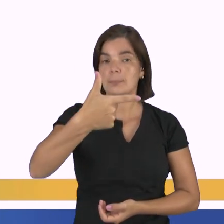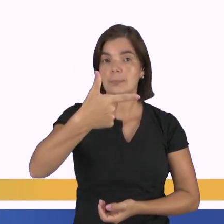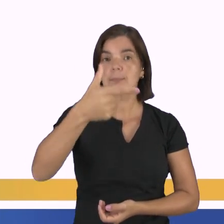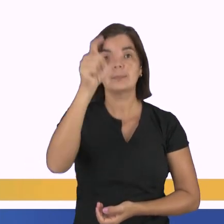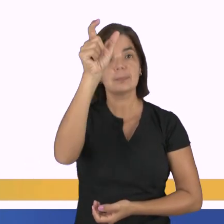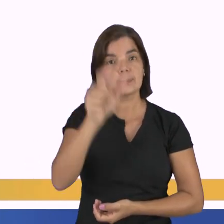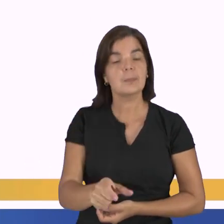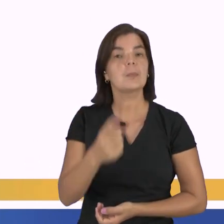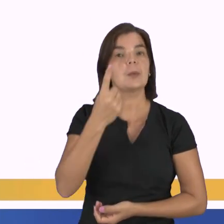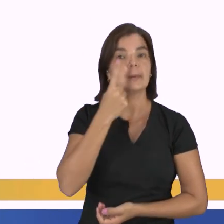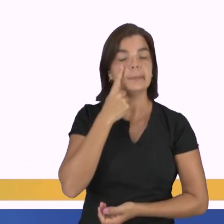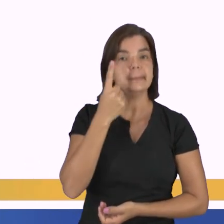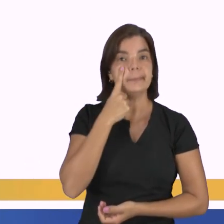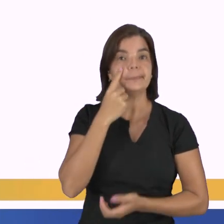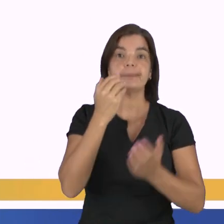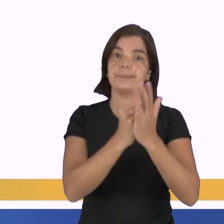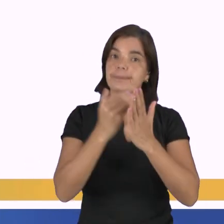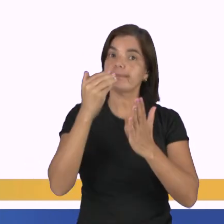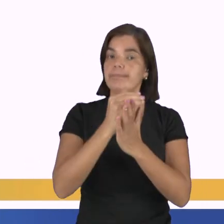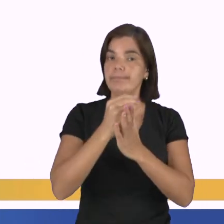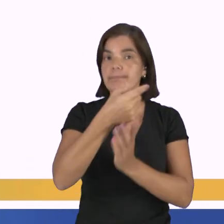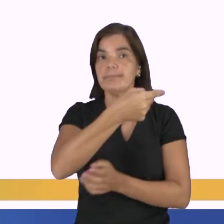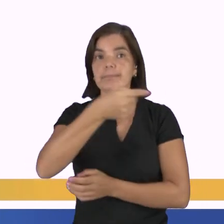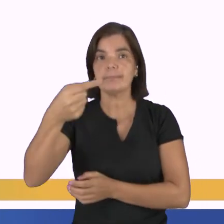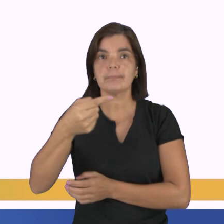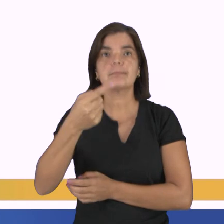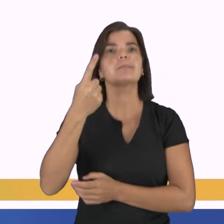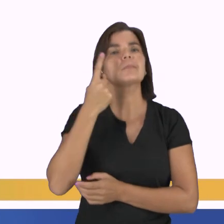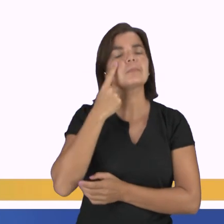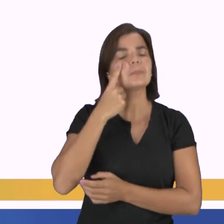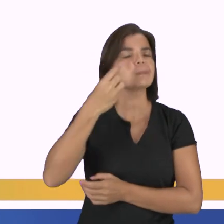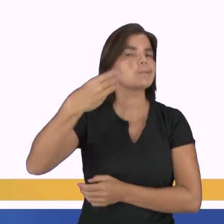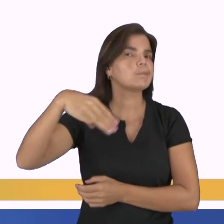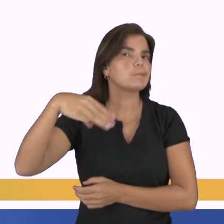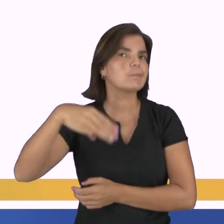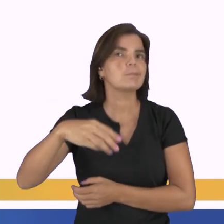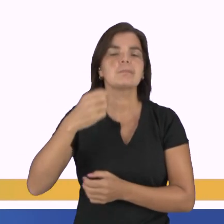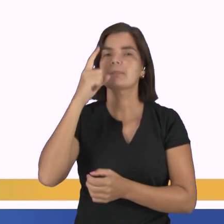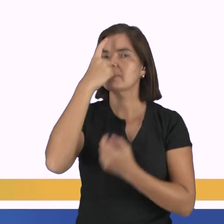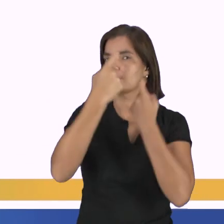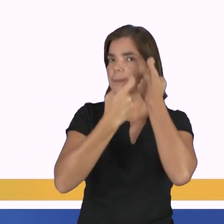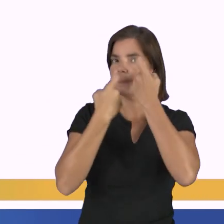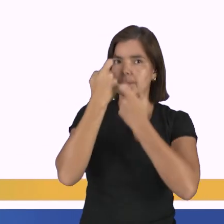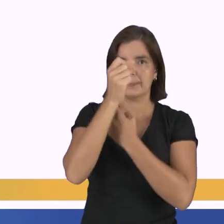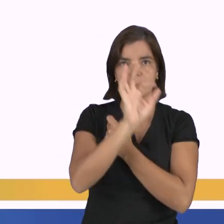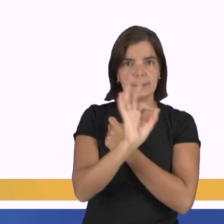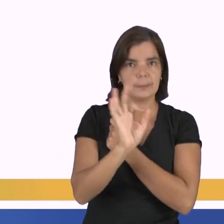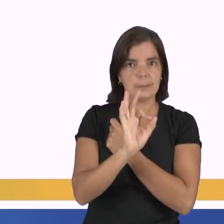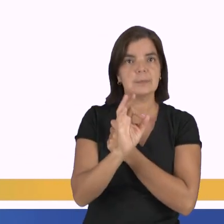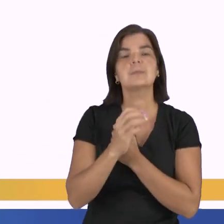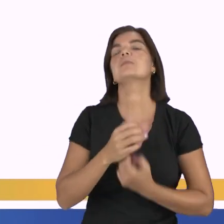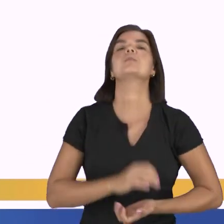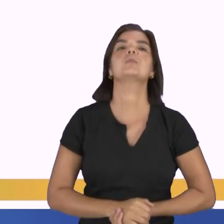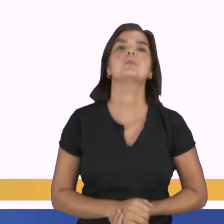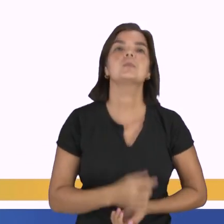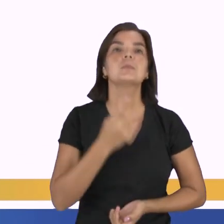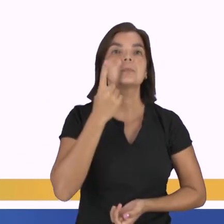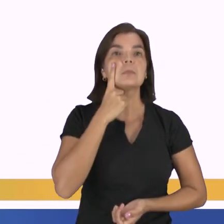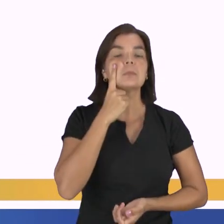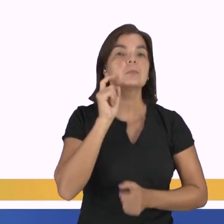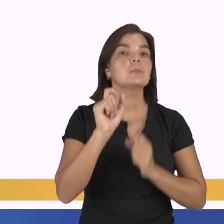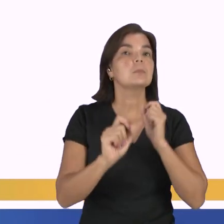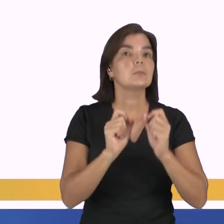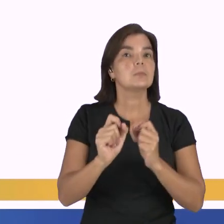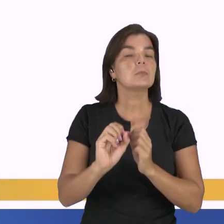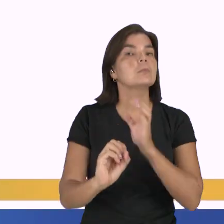nós observamos que a coluna é maior do que a linha tá é só uma notação matemática tá Não se preocupa com isso não Beleza então é só você